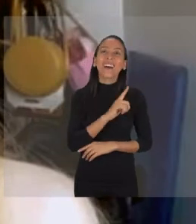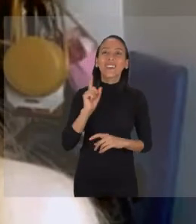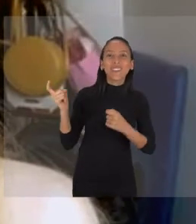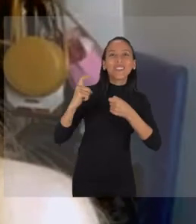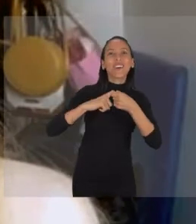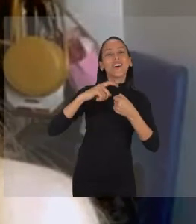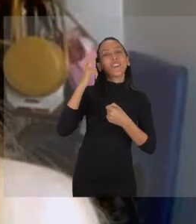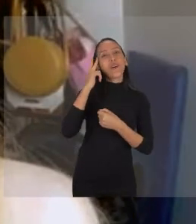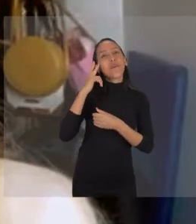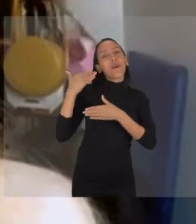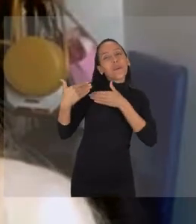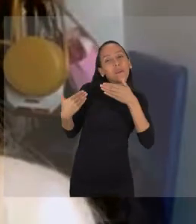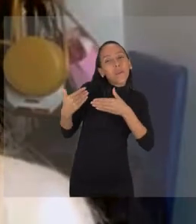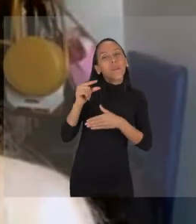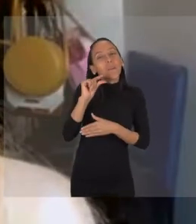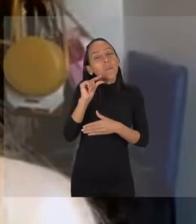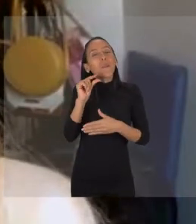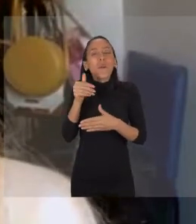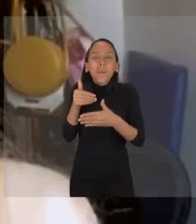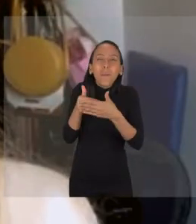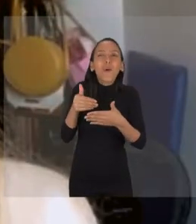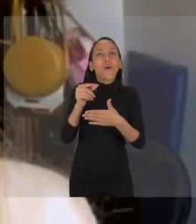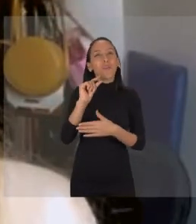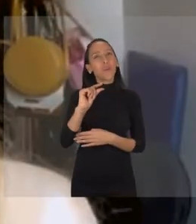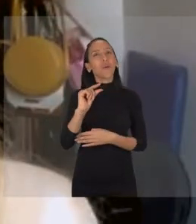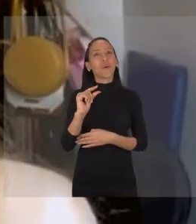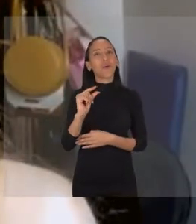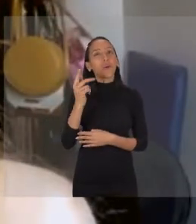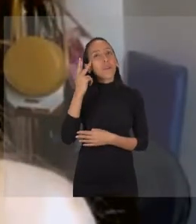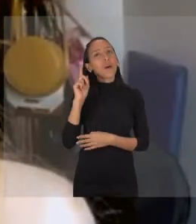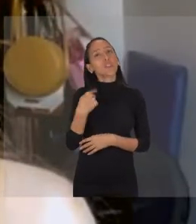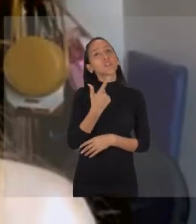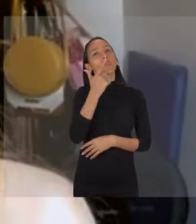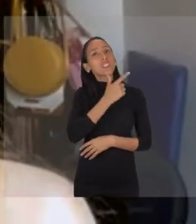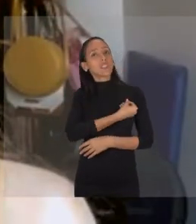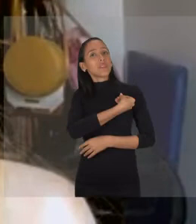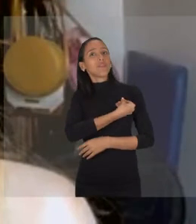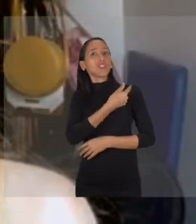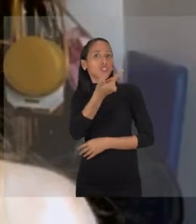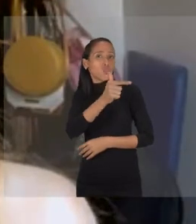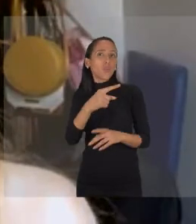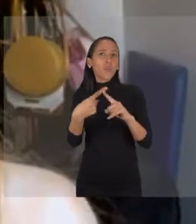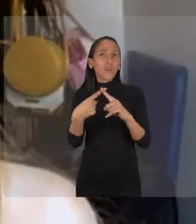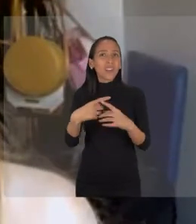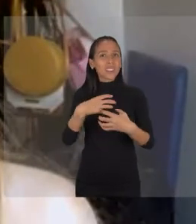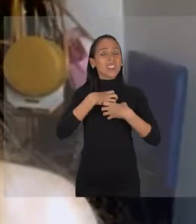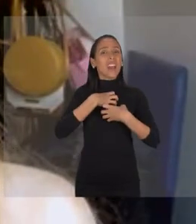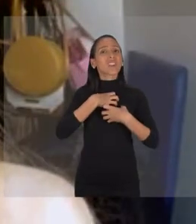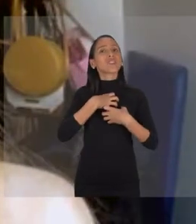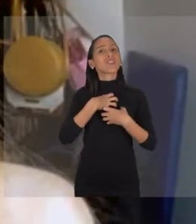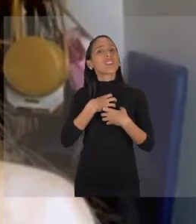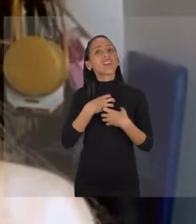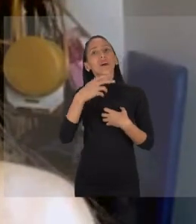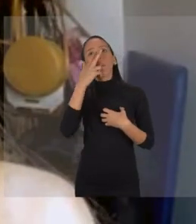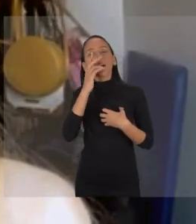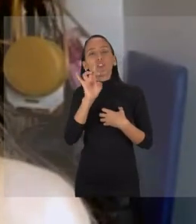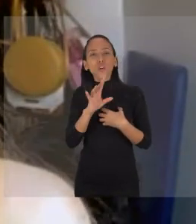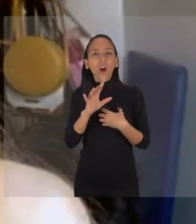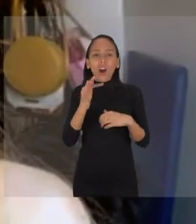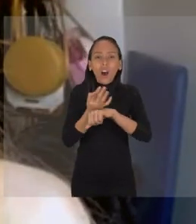voltar ao normal, pelo menos próximo um pouco, pra gente conseguir viver de novo, porque a sensação que fica é que a gente